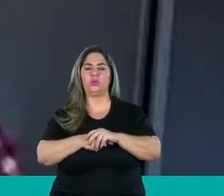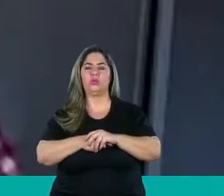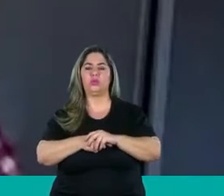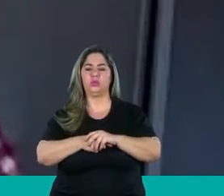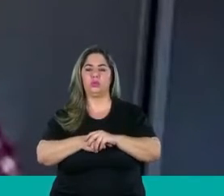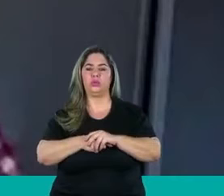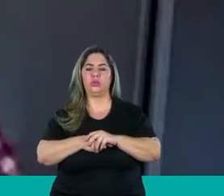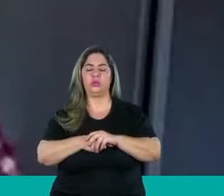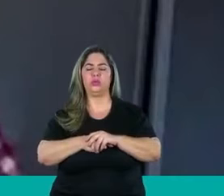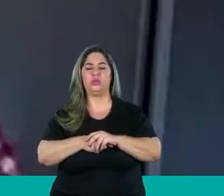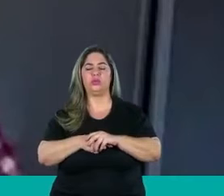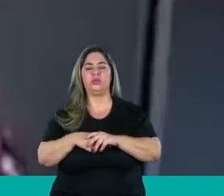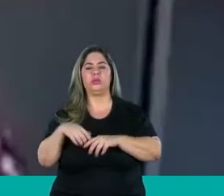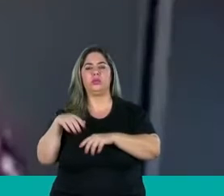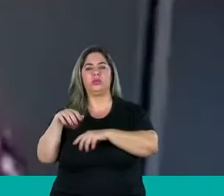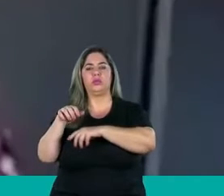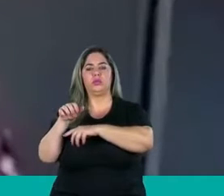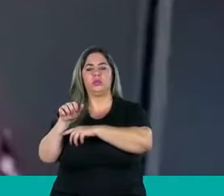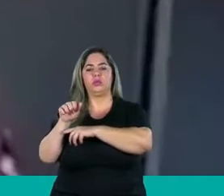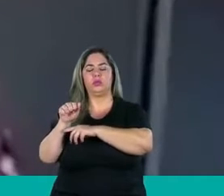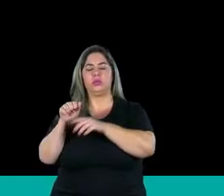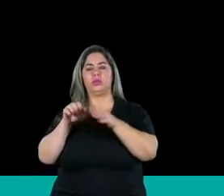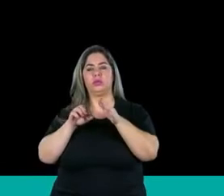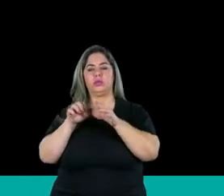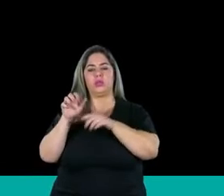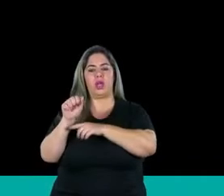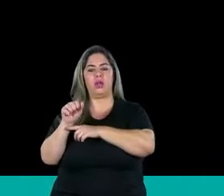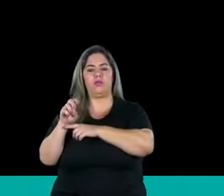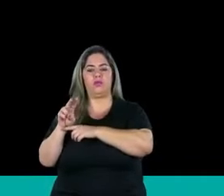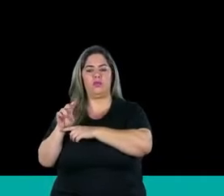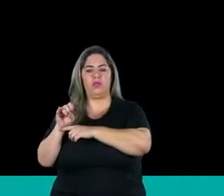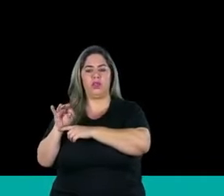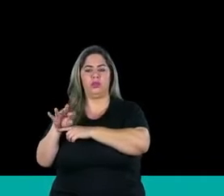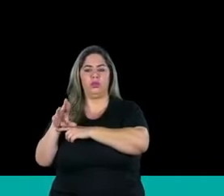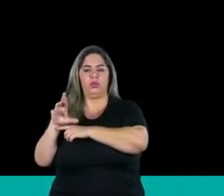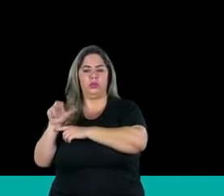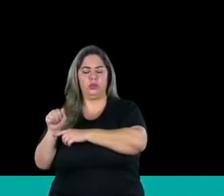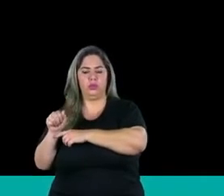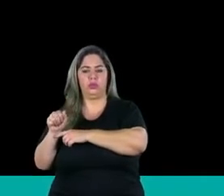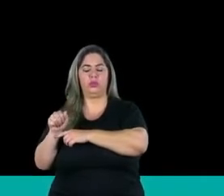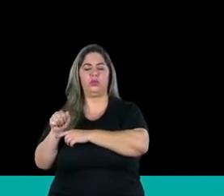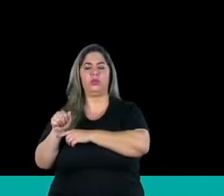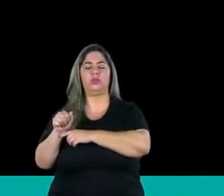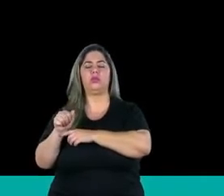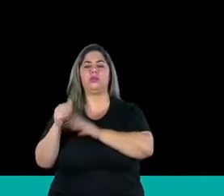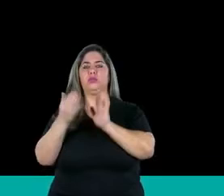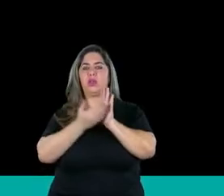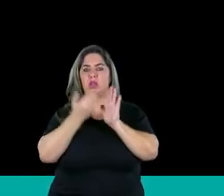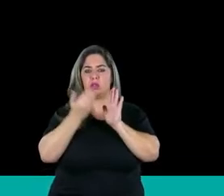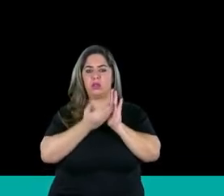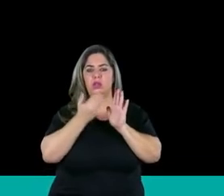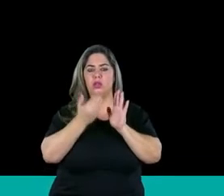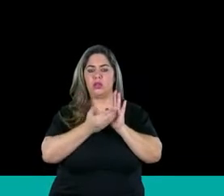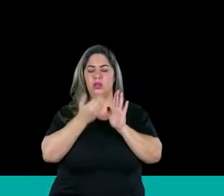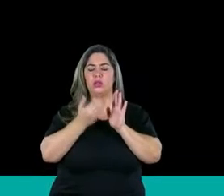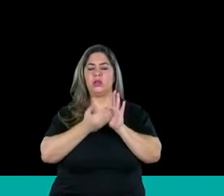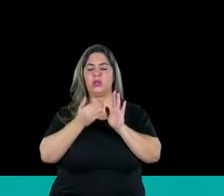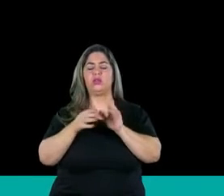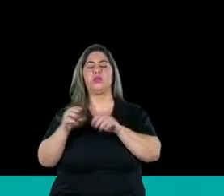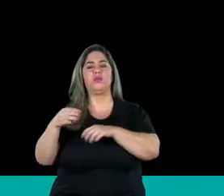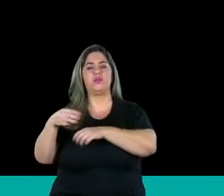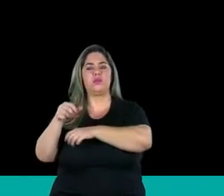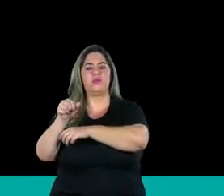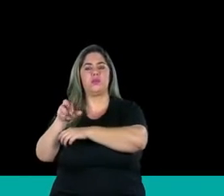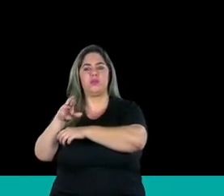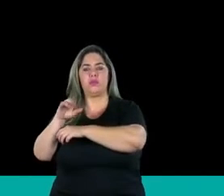chamado Aventura do Método, Aventura de O Método. Nesse livro, nesse ensaio, Jean Morin elege uma